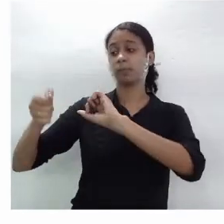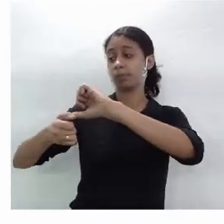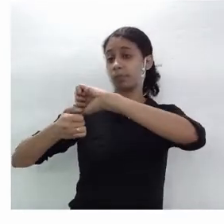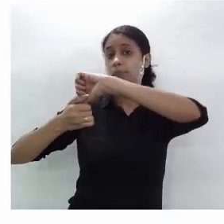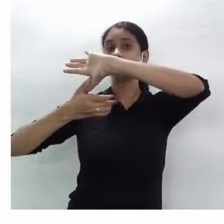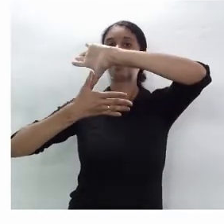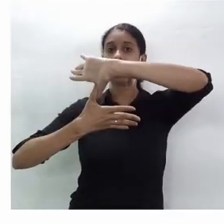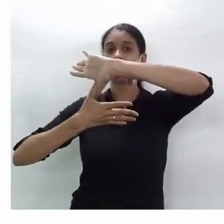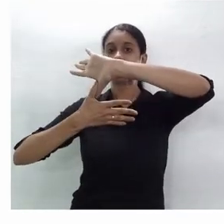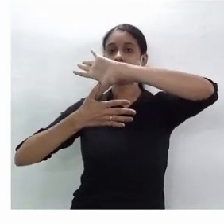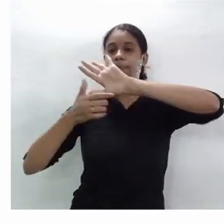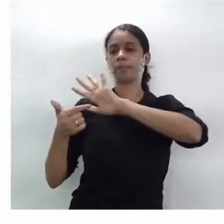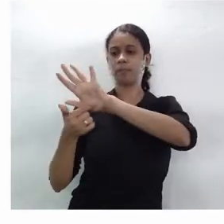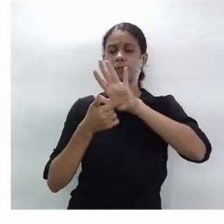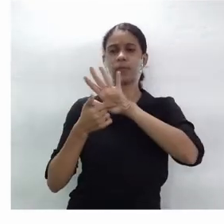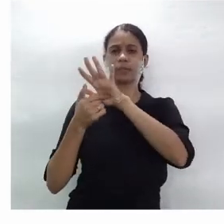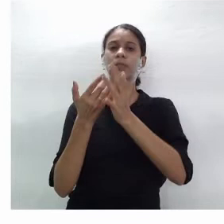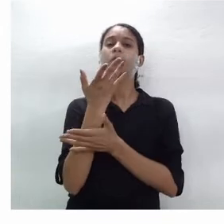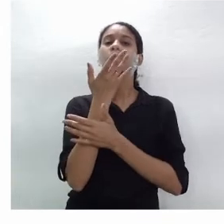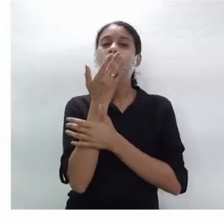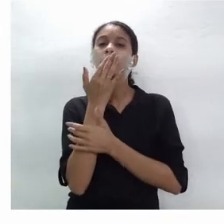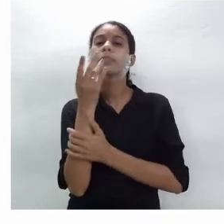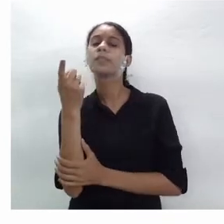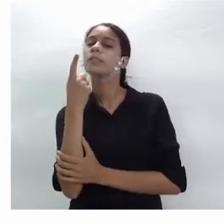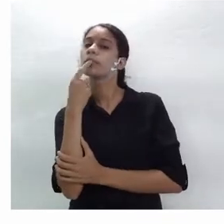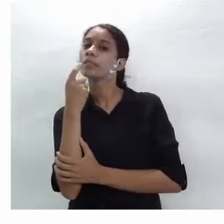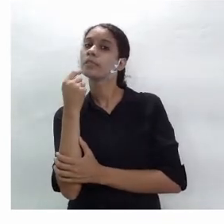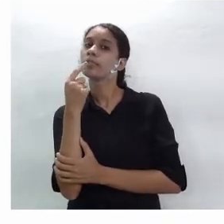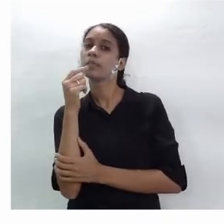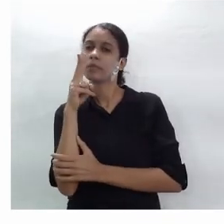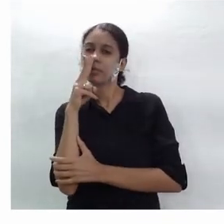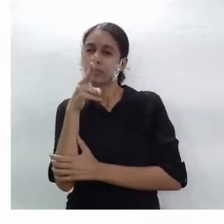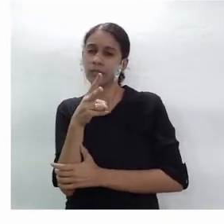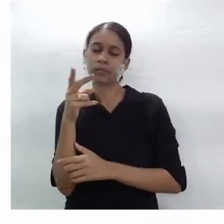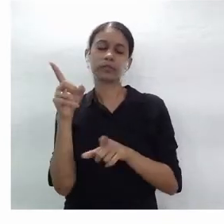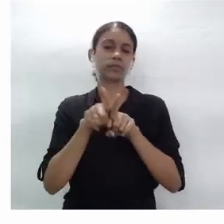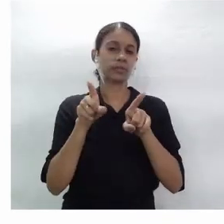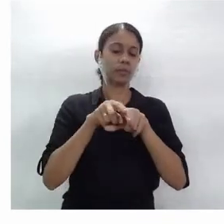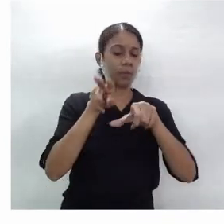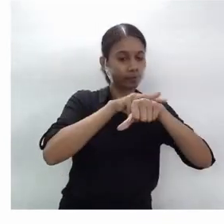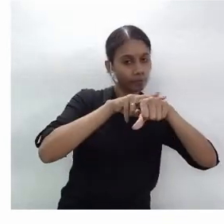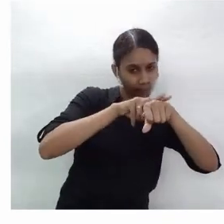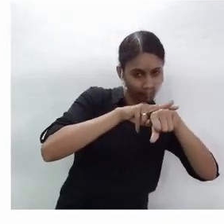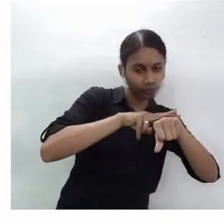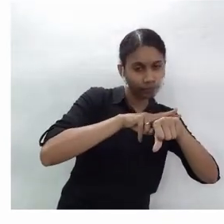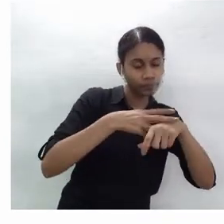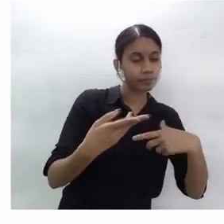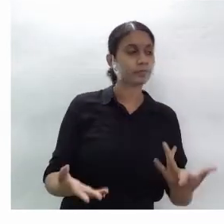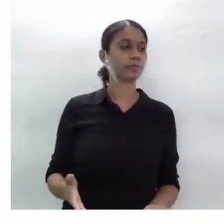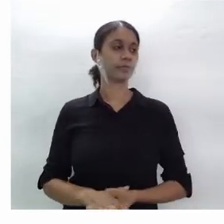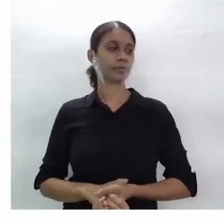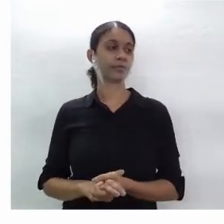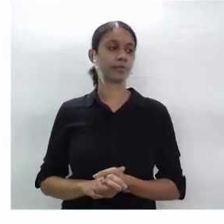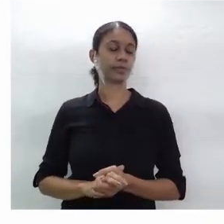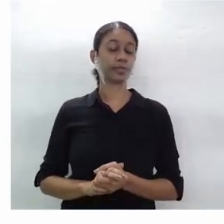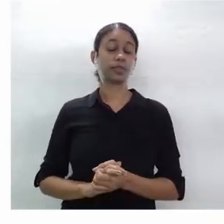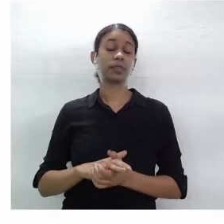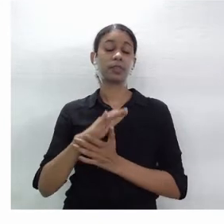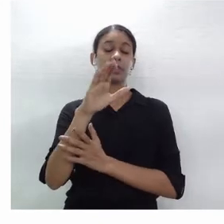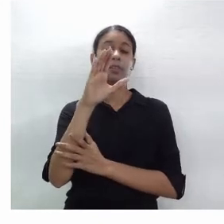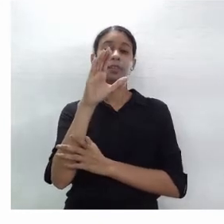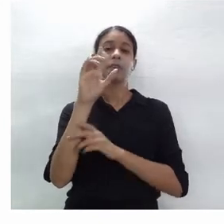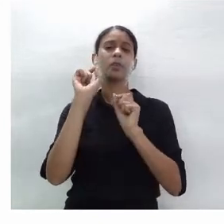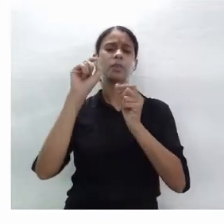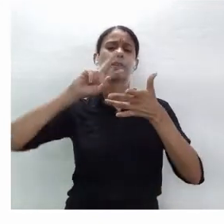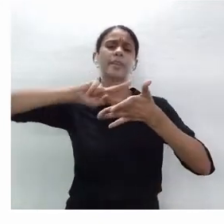mostrando as tonalidades em vermelho, mais intenso, e verde. Veja só, o coeficiente de Gini, ele